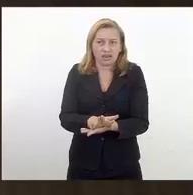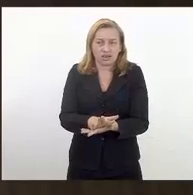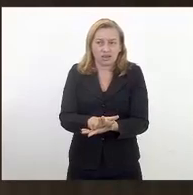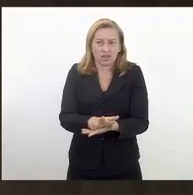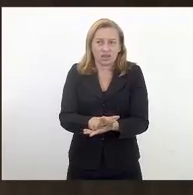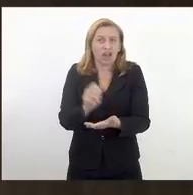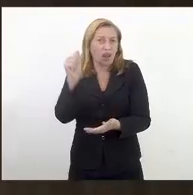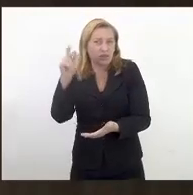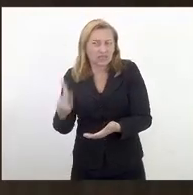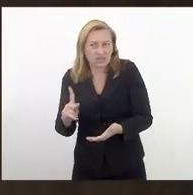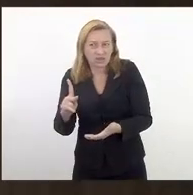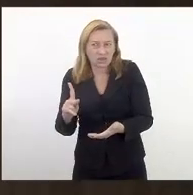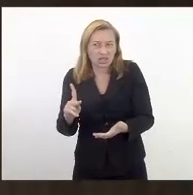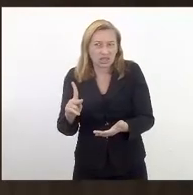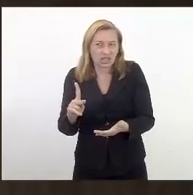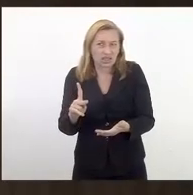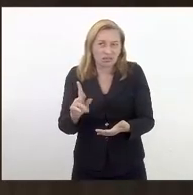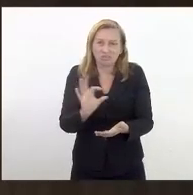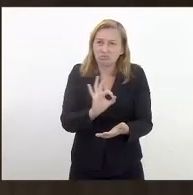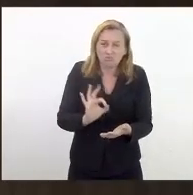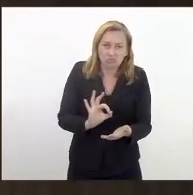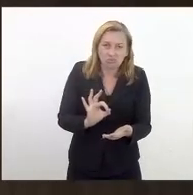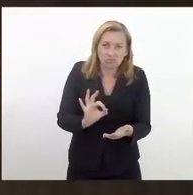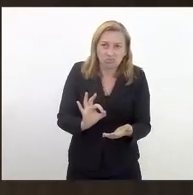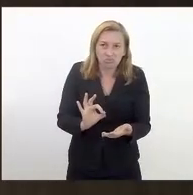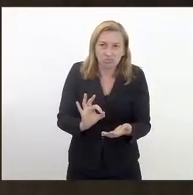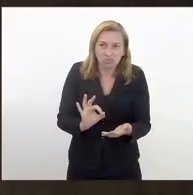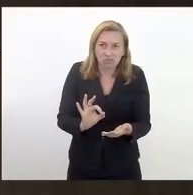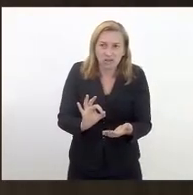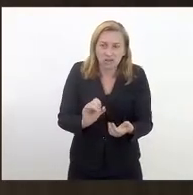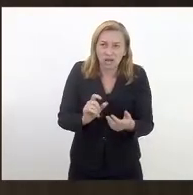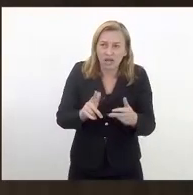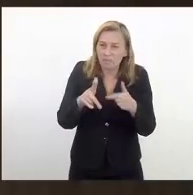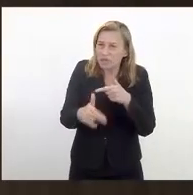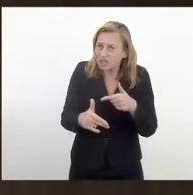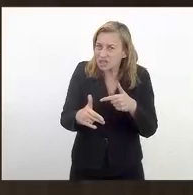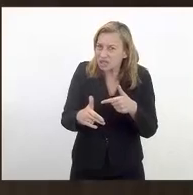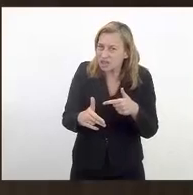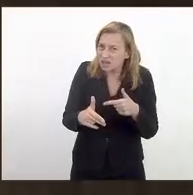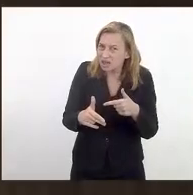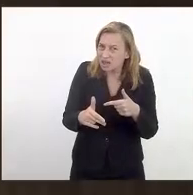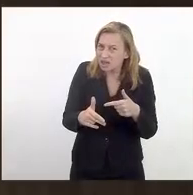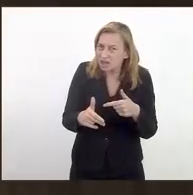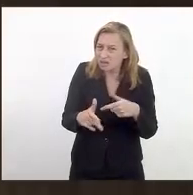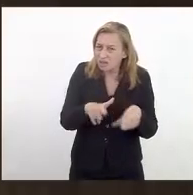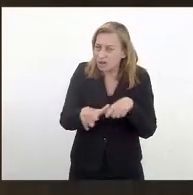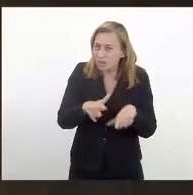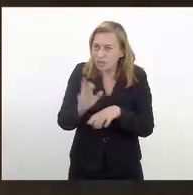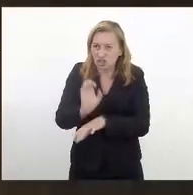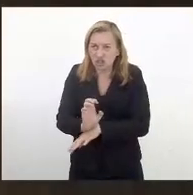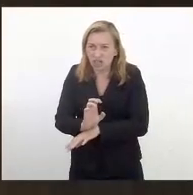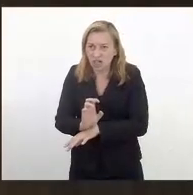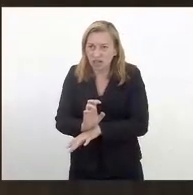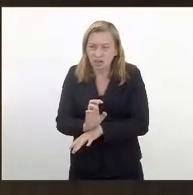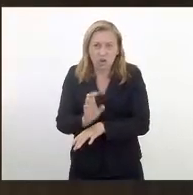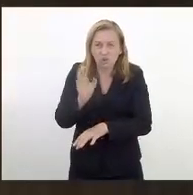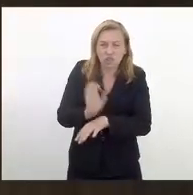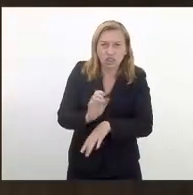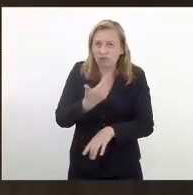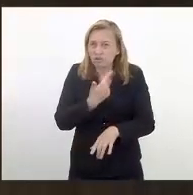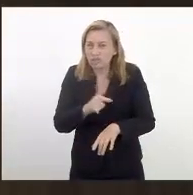exonerações aposentadorias e falecimentos vão interromper o funcionamento da máquina do Estado o estado não tem um papel a